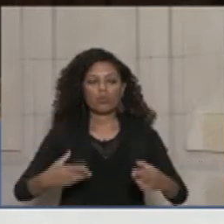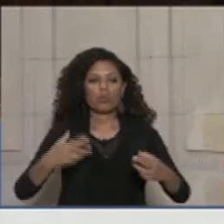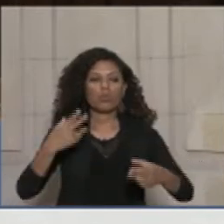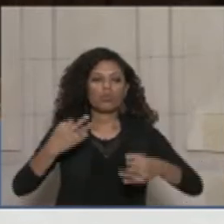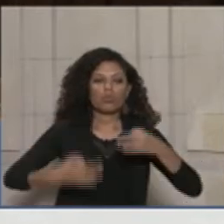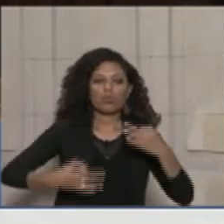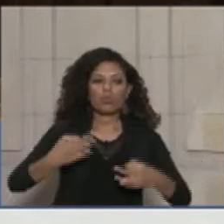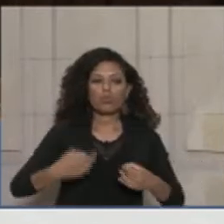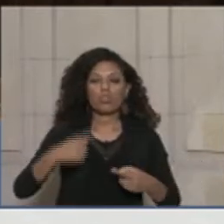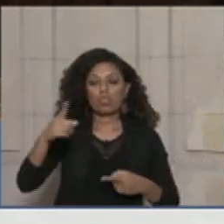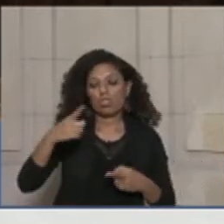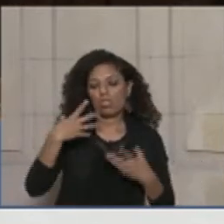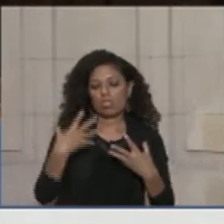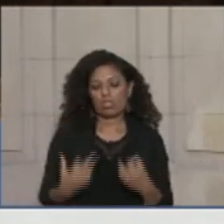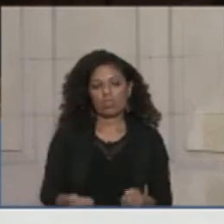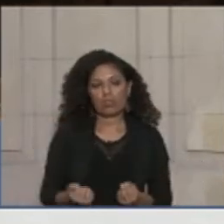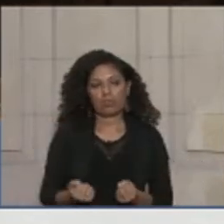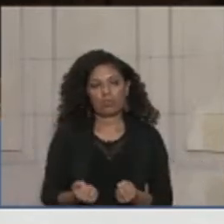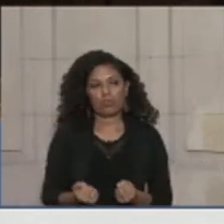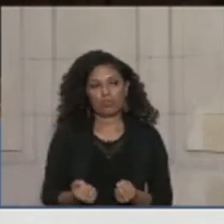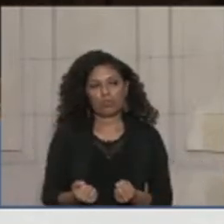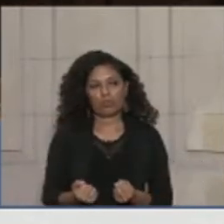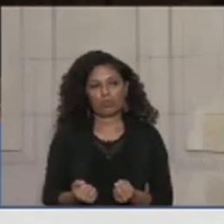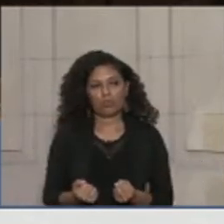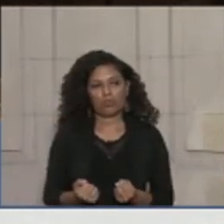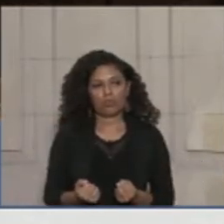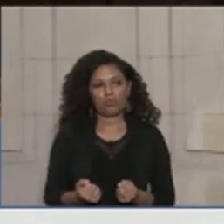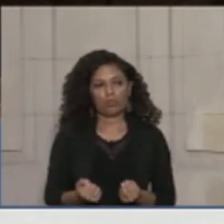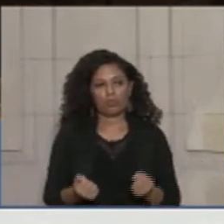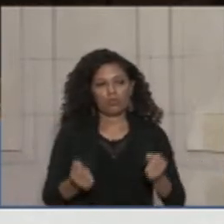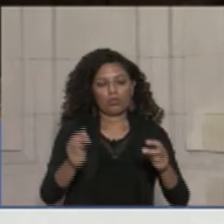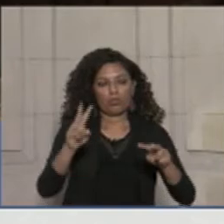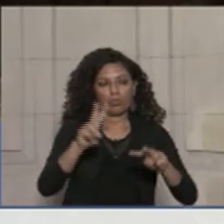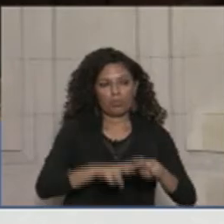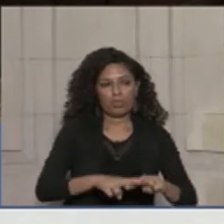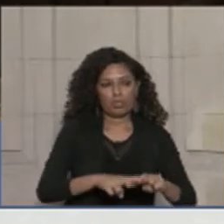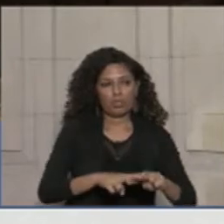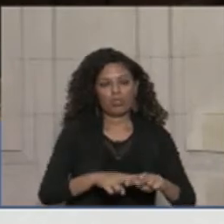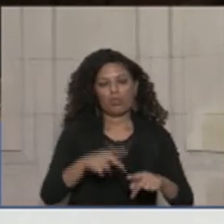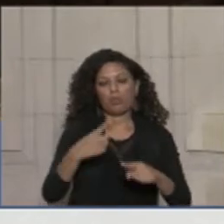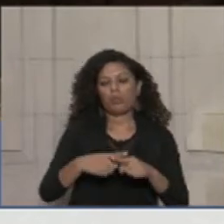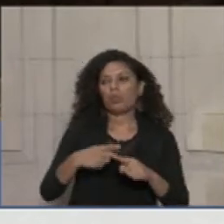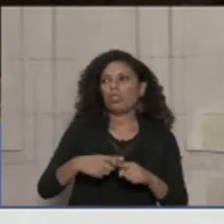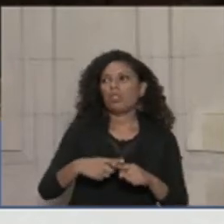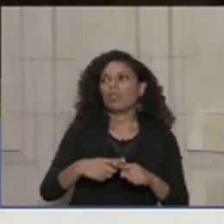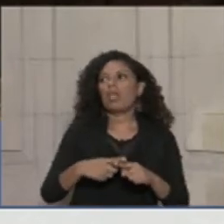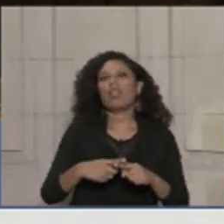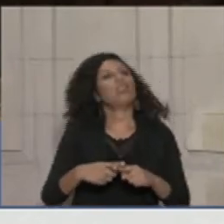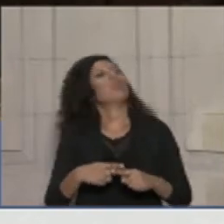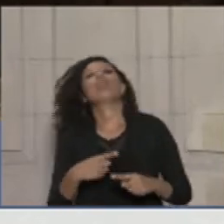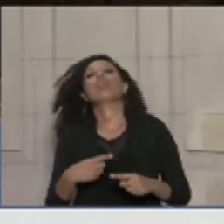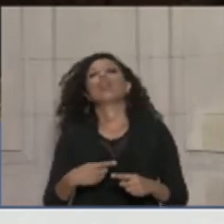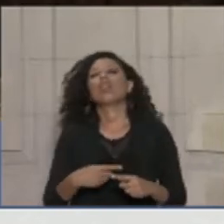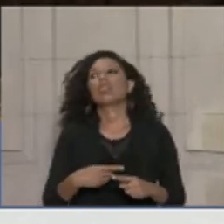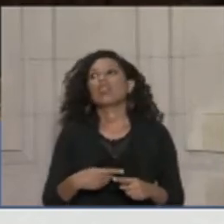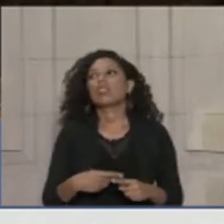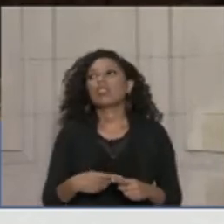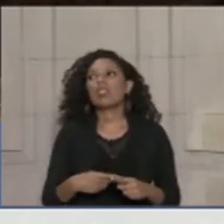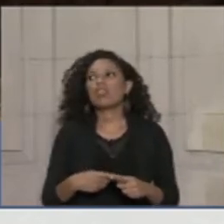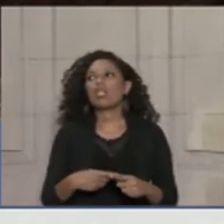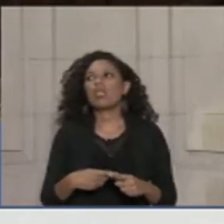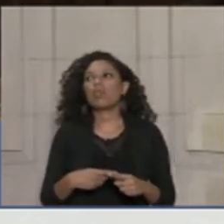por unanimidade torná-lo réu numa ação criminal. É